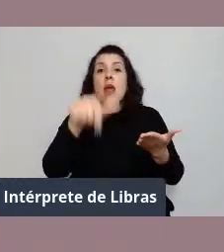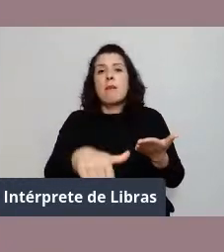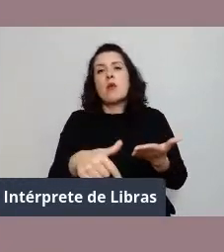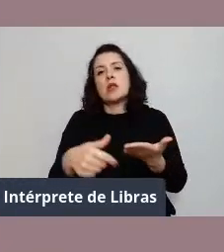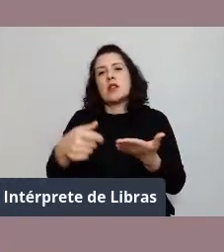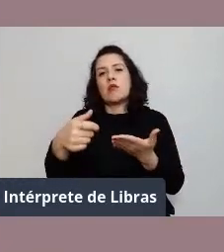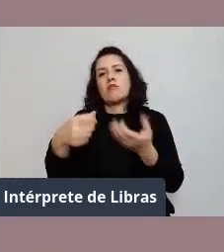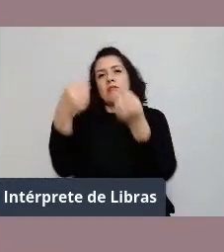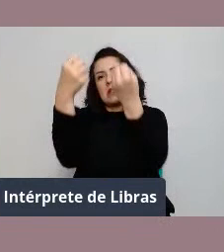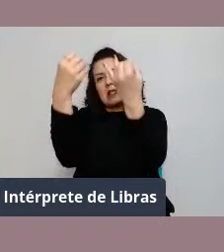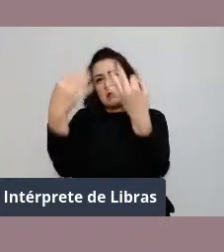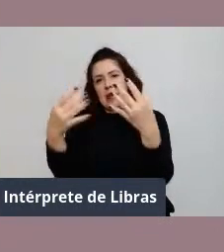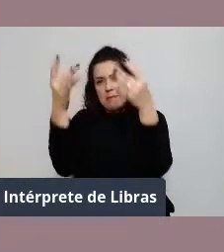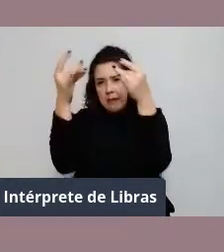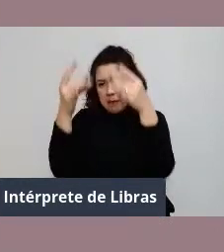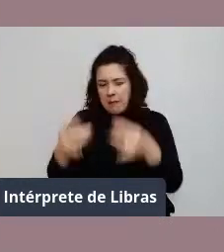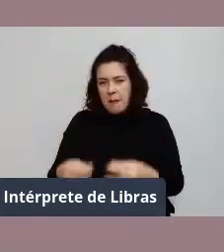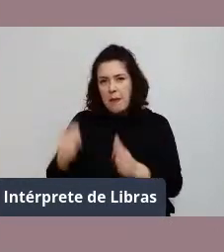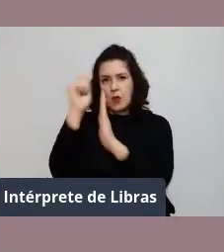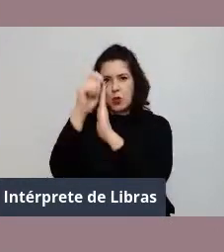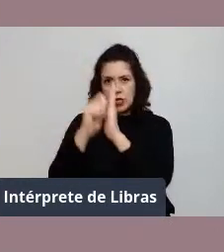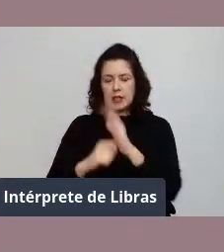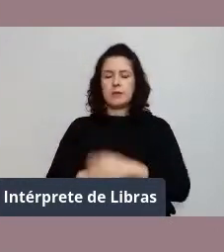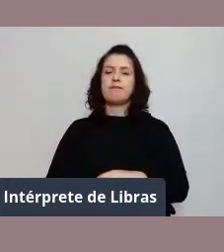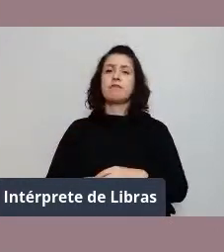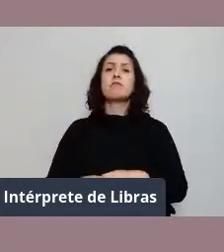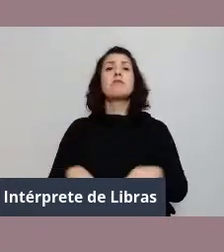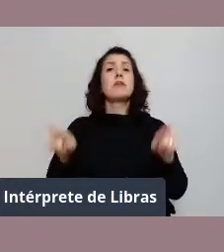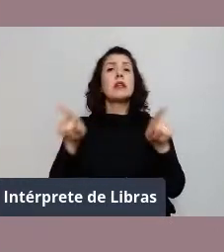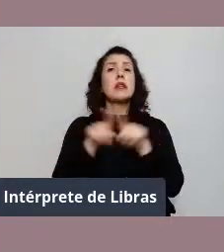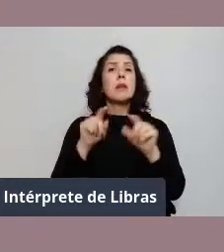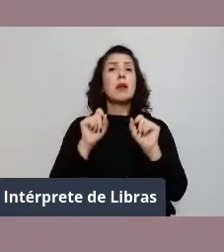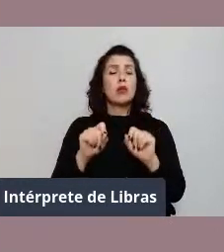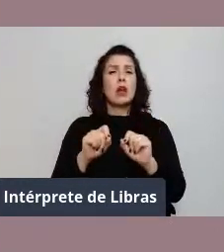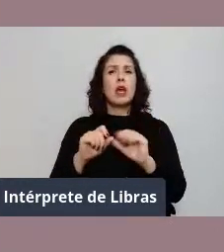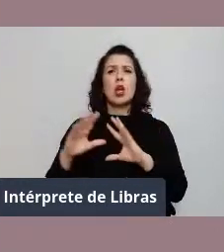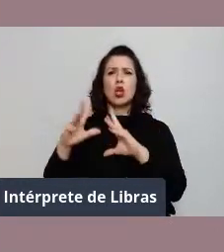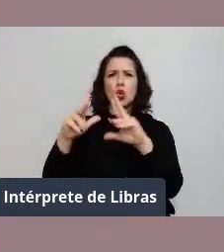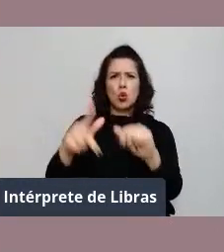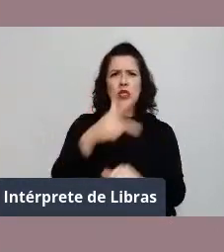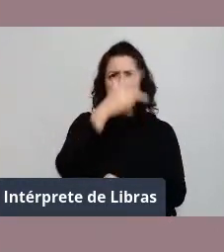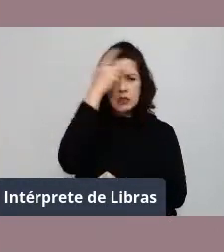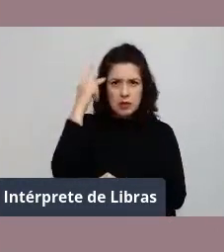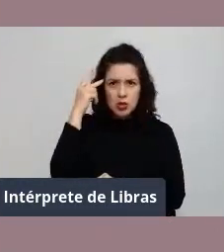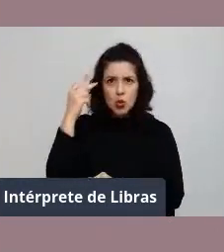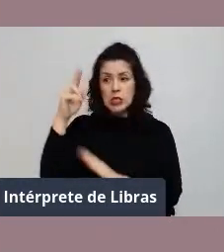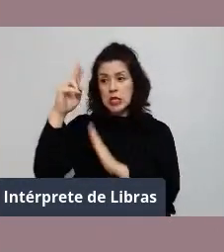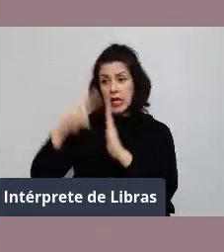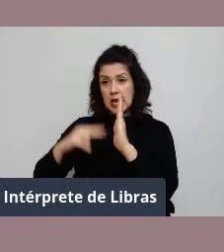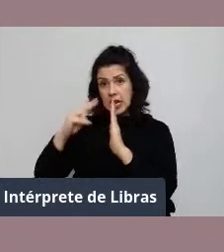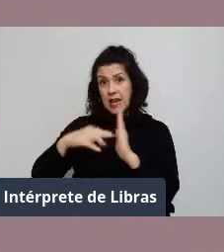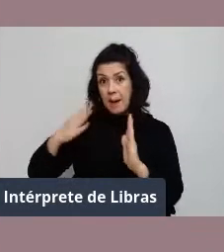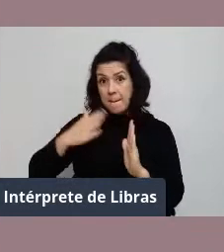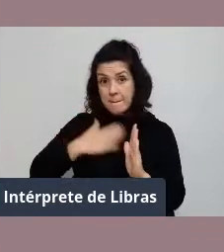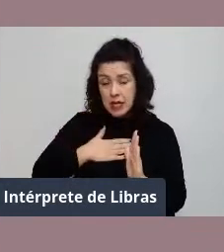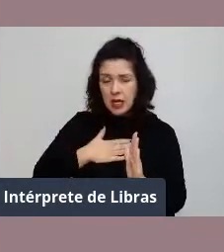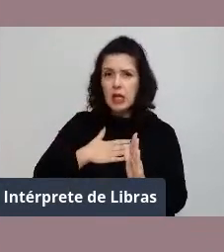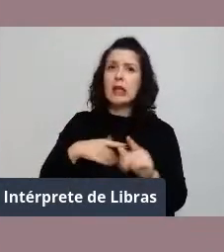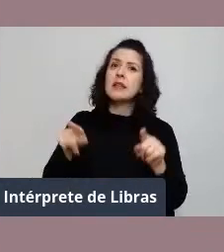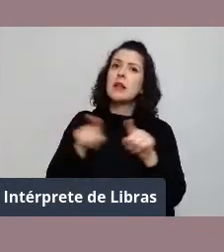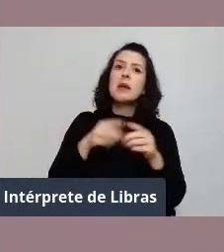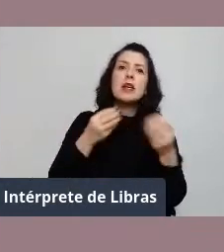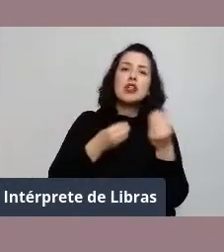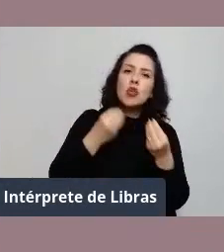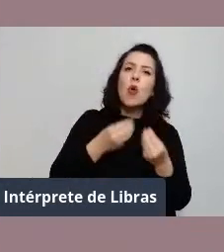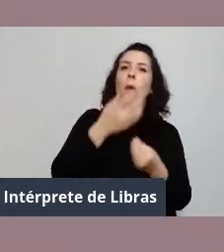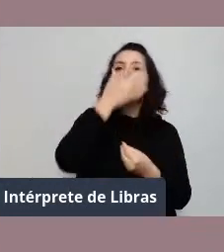entre meus leitores, minhas leitoras, né, as pessoas que leriam essa crônica, com os manuscritos, talvez pessoas